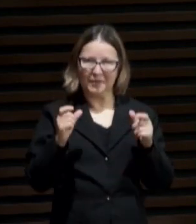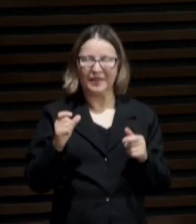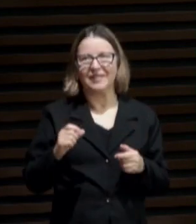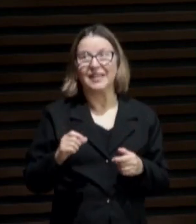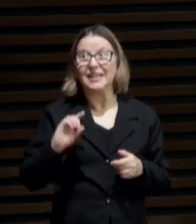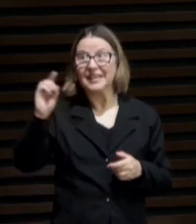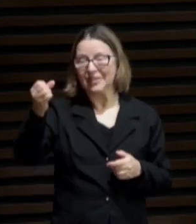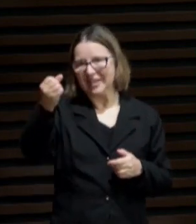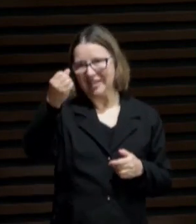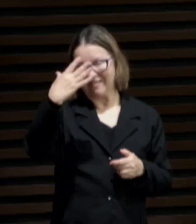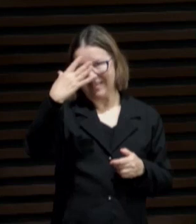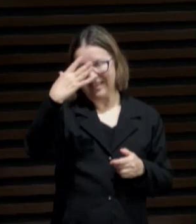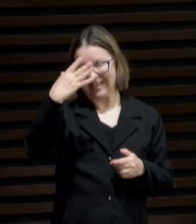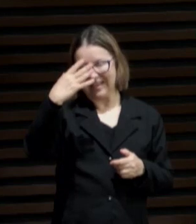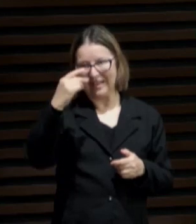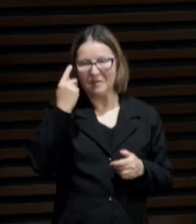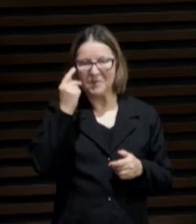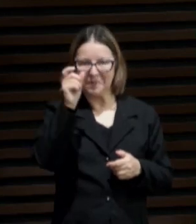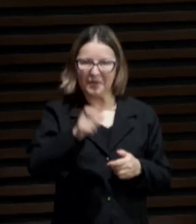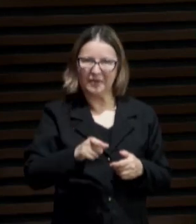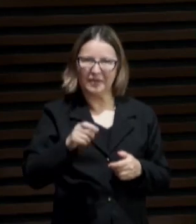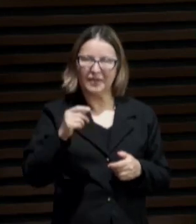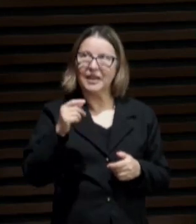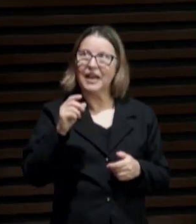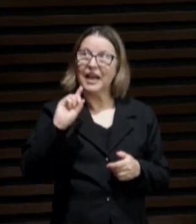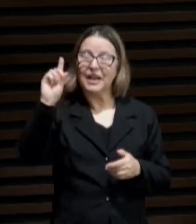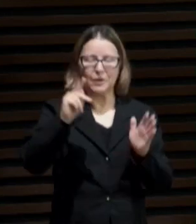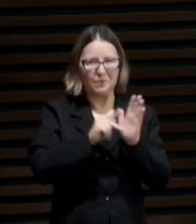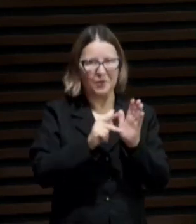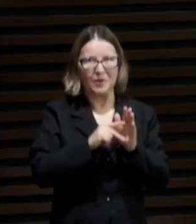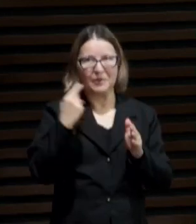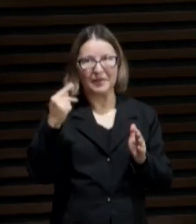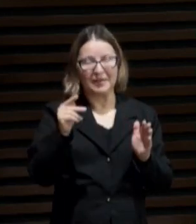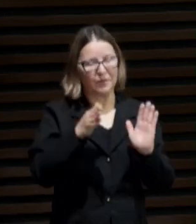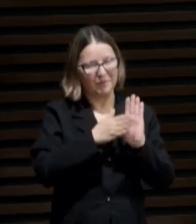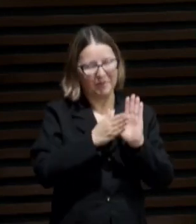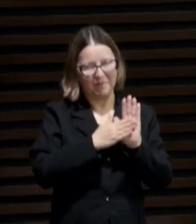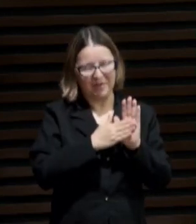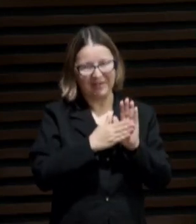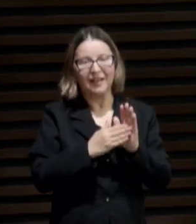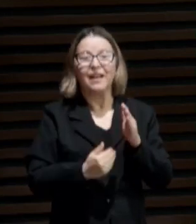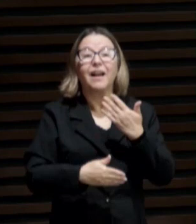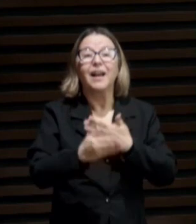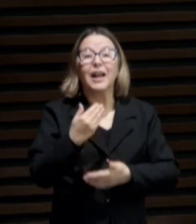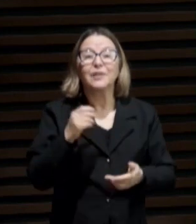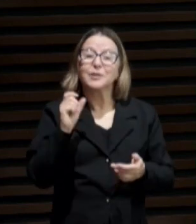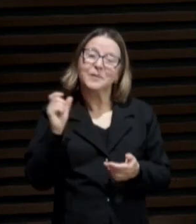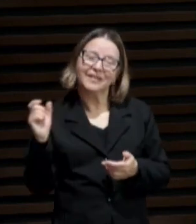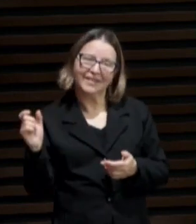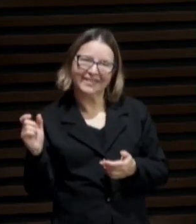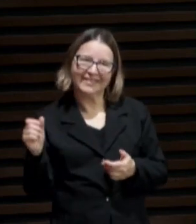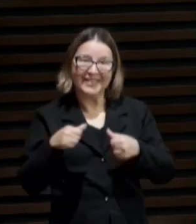ao homem, o seu plano, o seu propósito, por meio justamente de palavras.